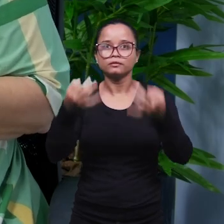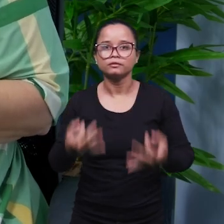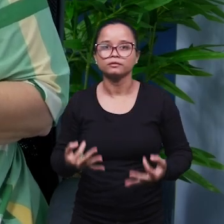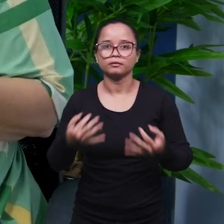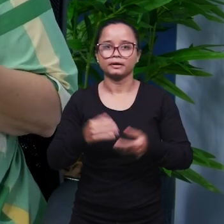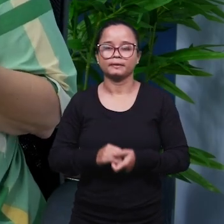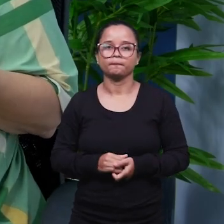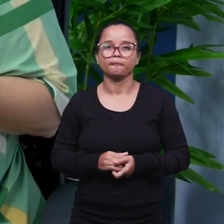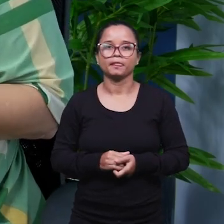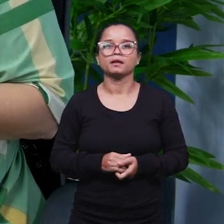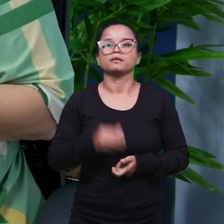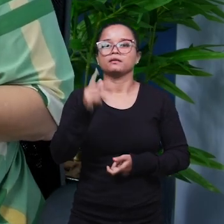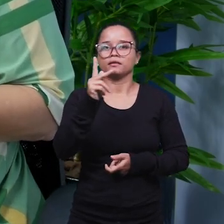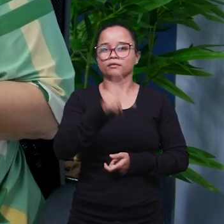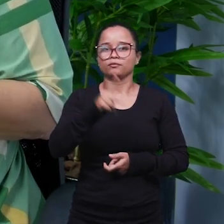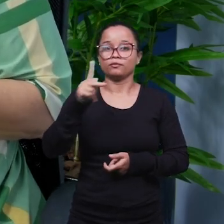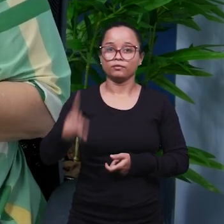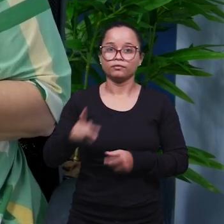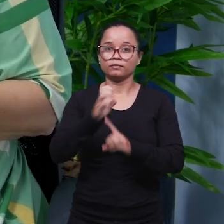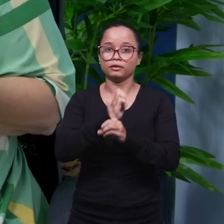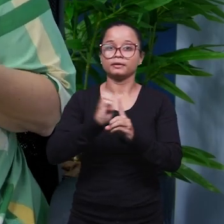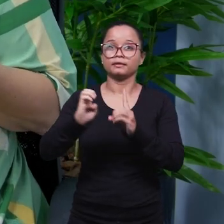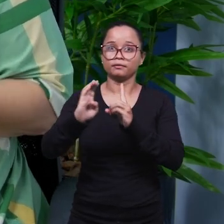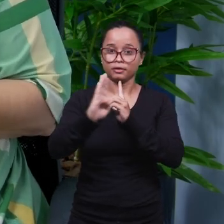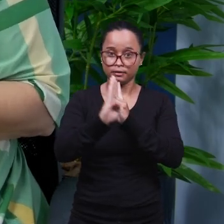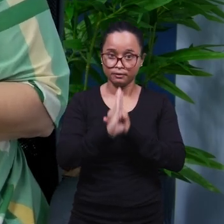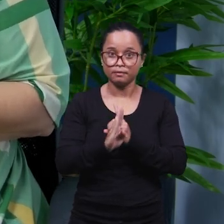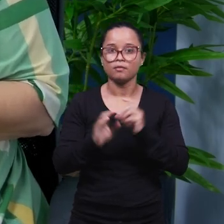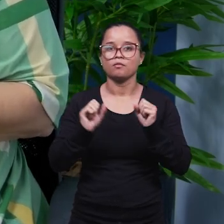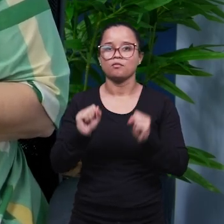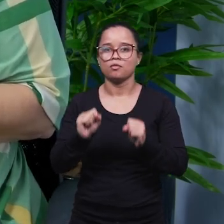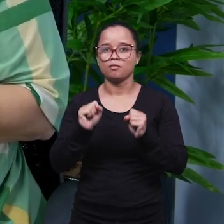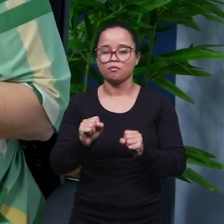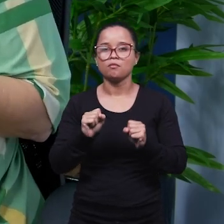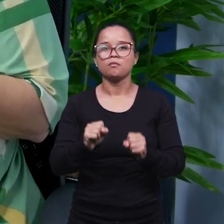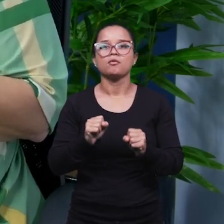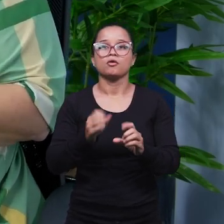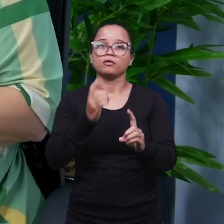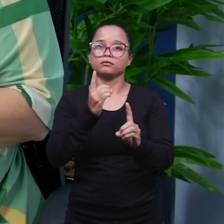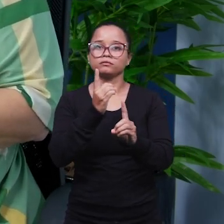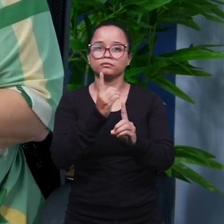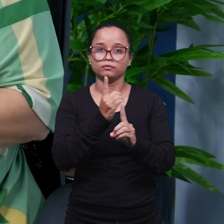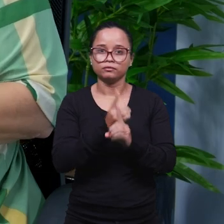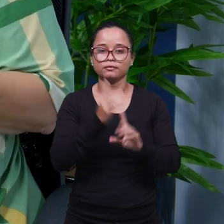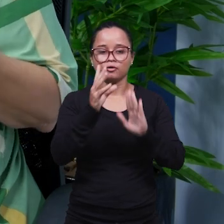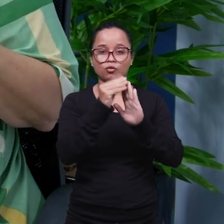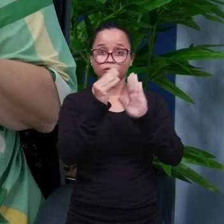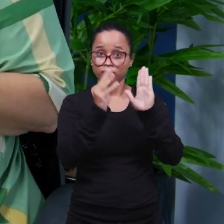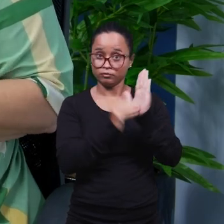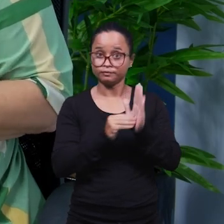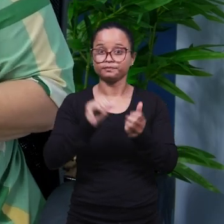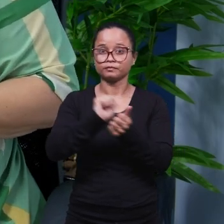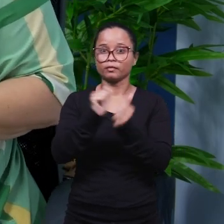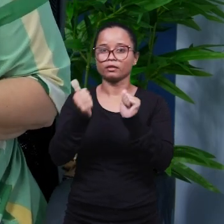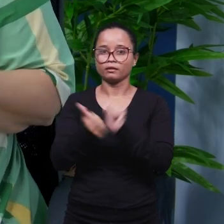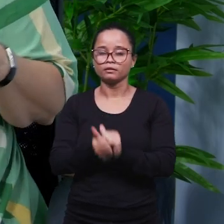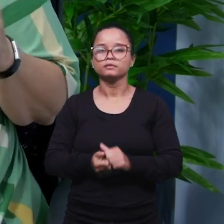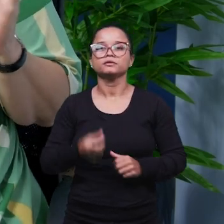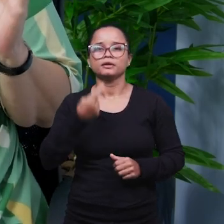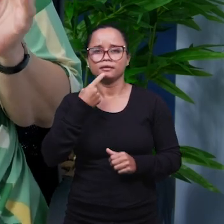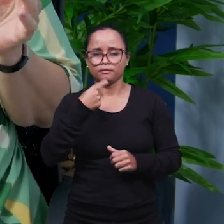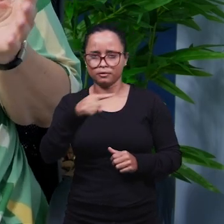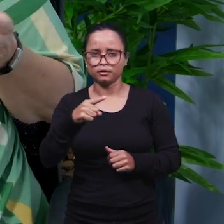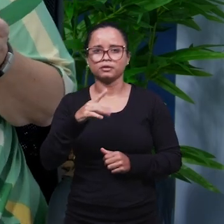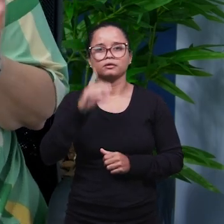explicar onde as professoras da EBD podem encontrar o material que está sendo adaptado. Toda semana,